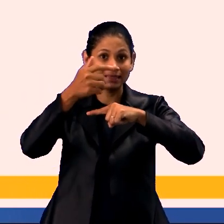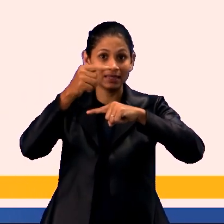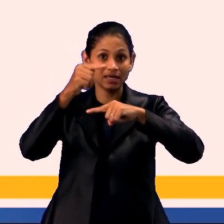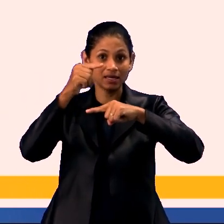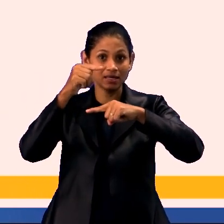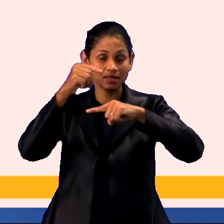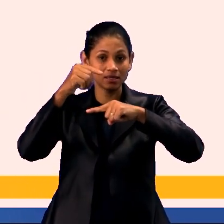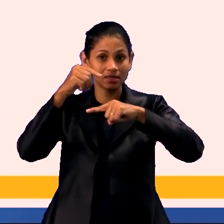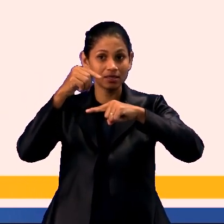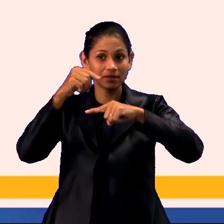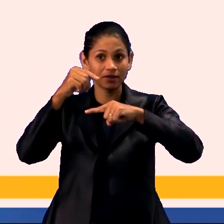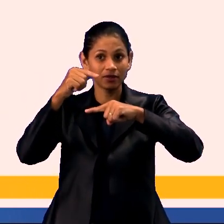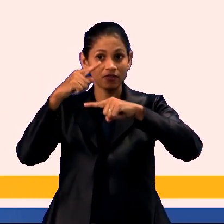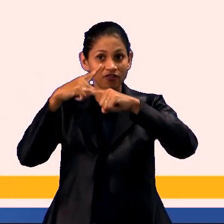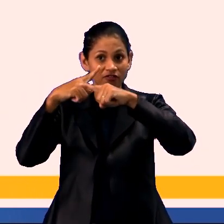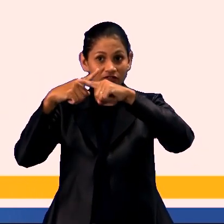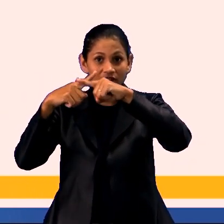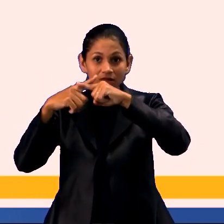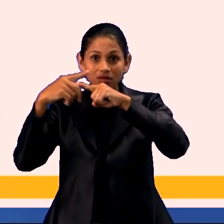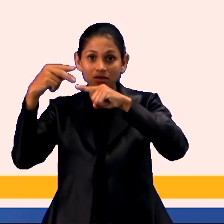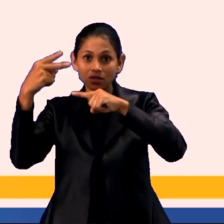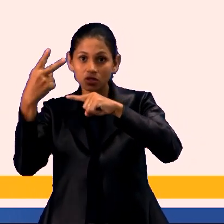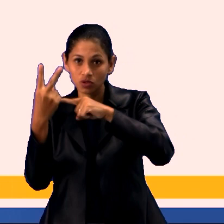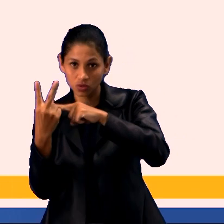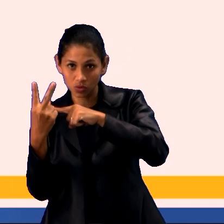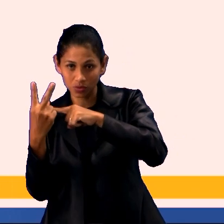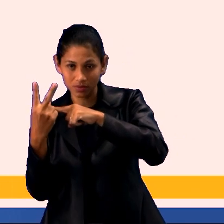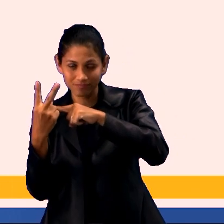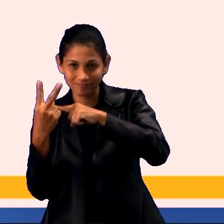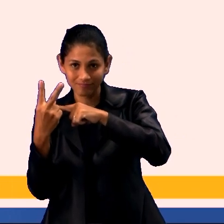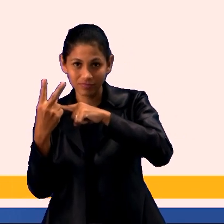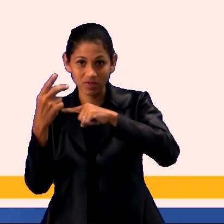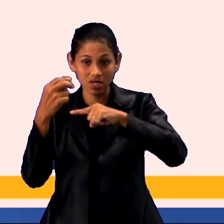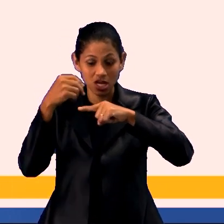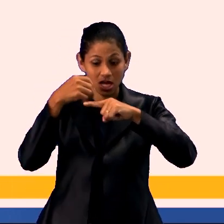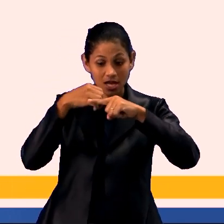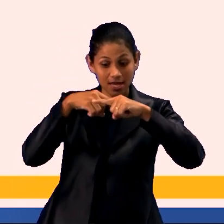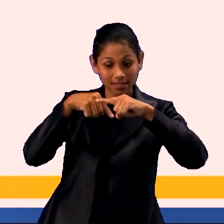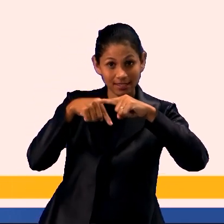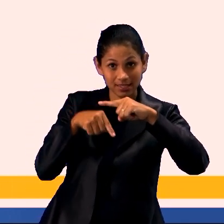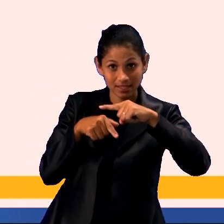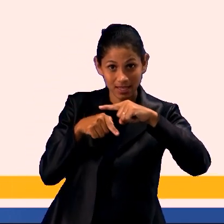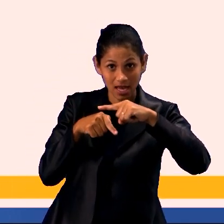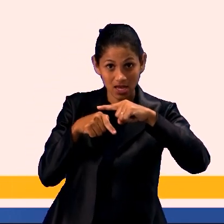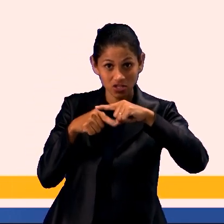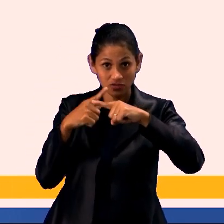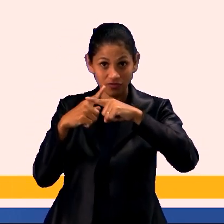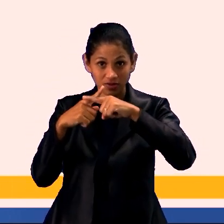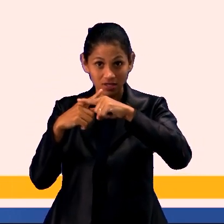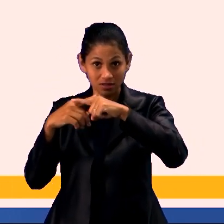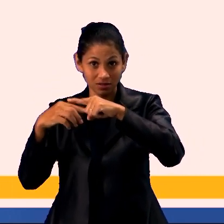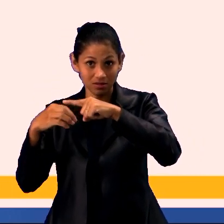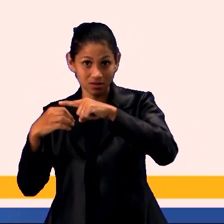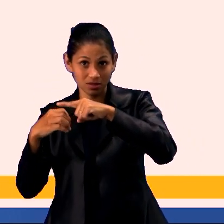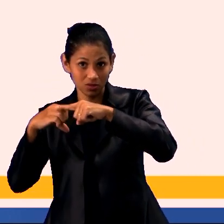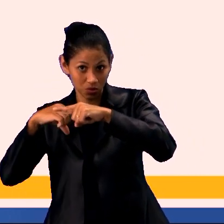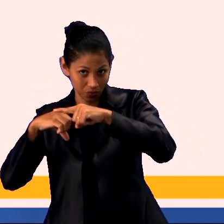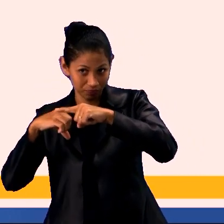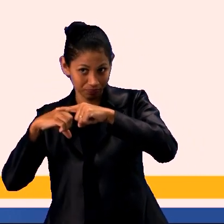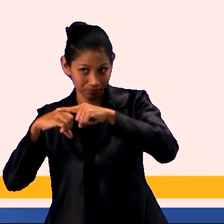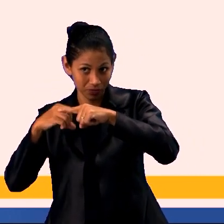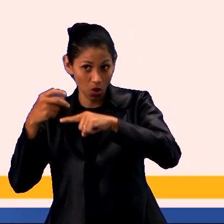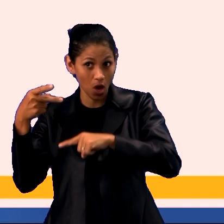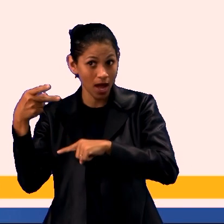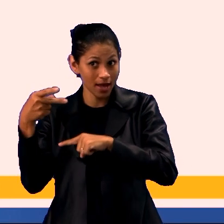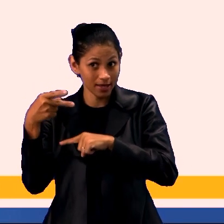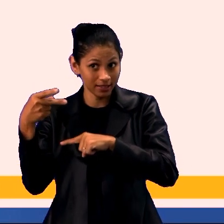2 e 7 vezes 9, que dá uma fração 26 sobre 63. Então